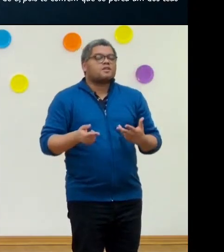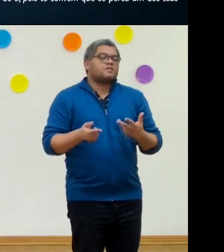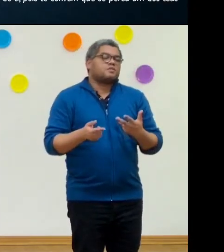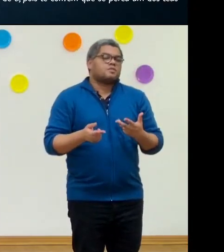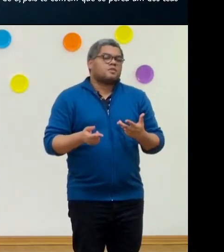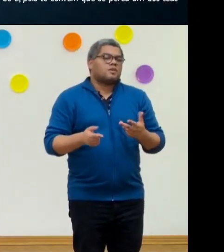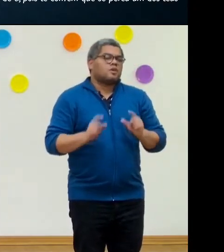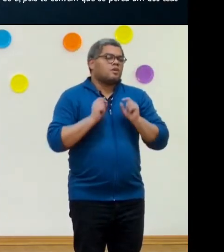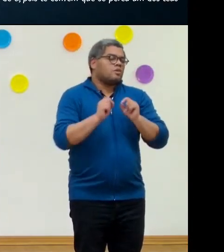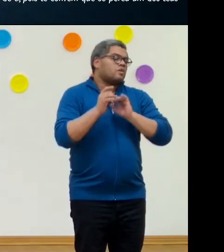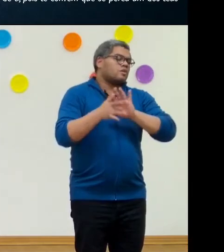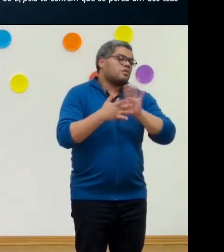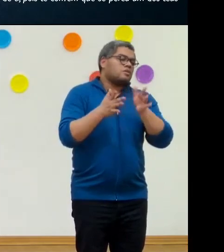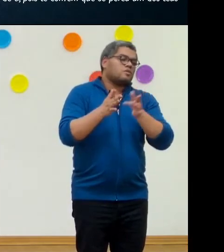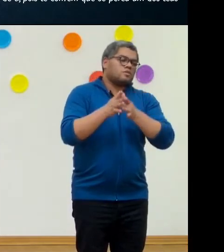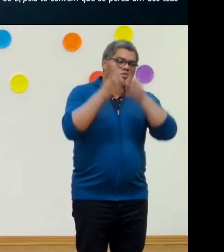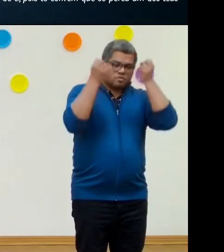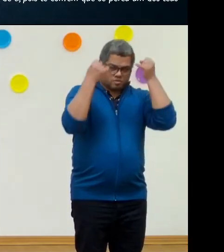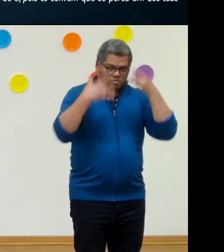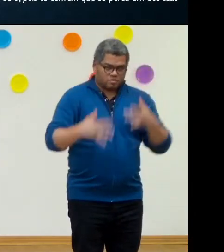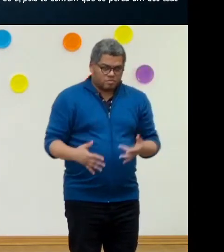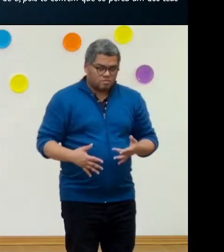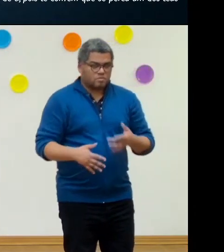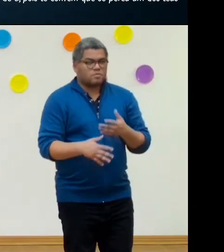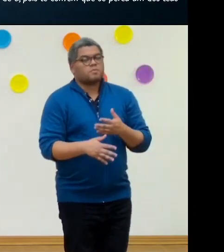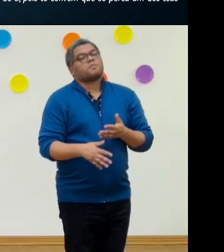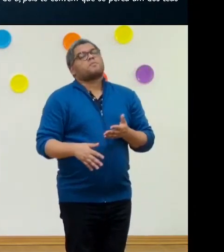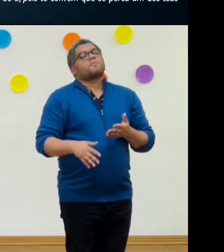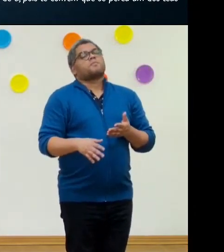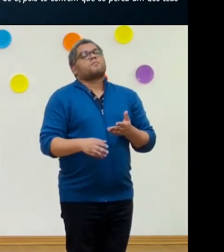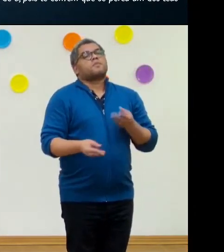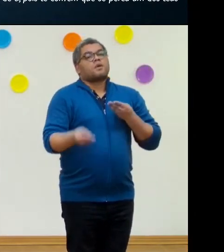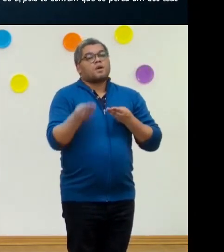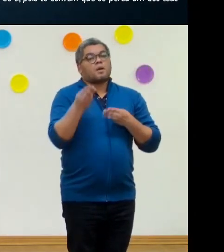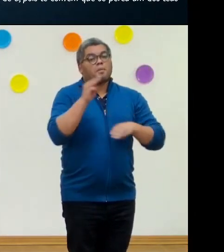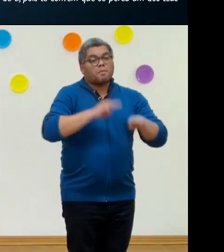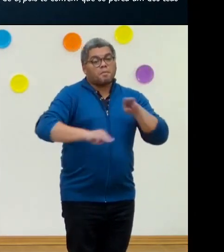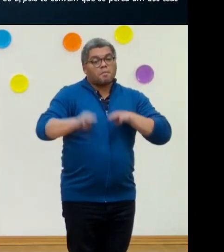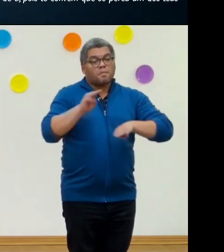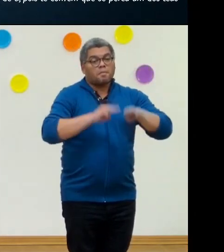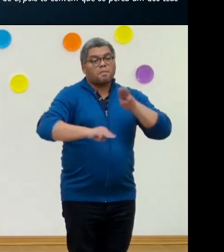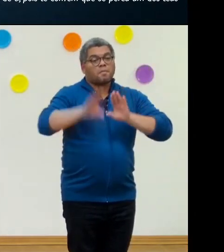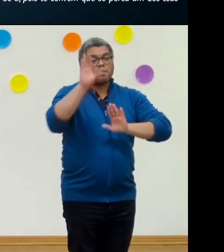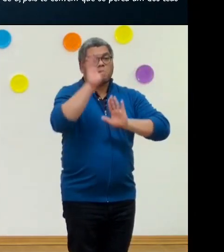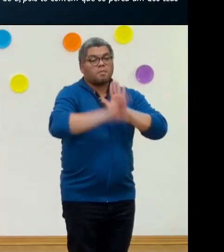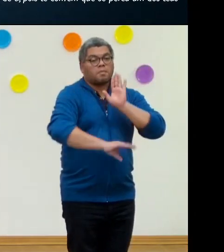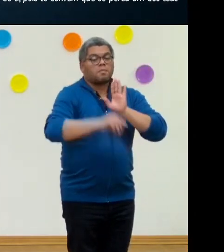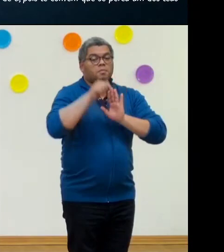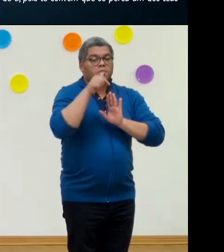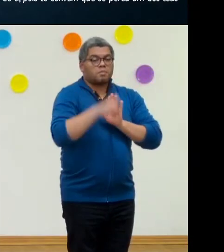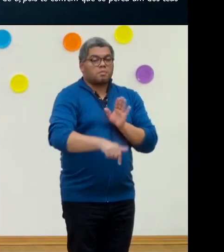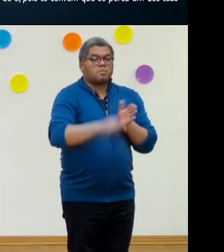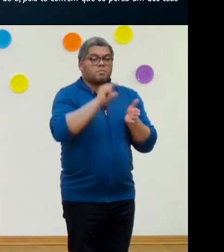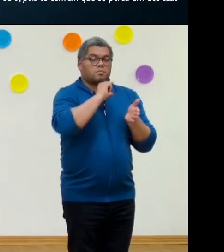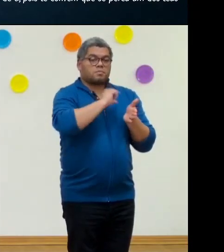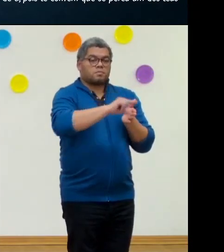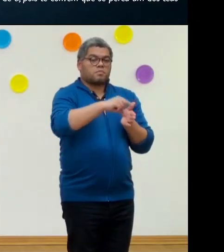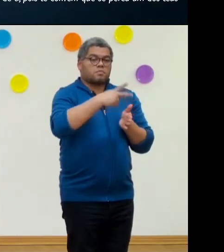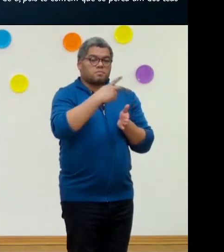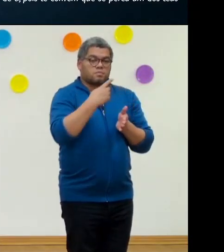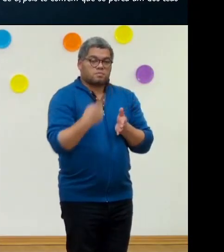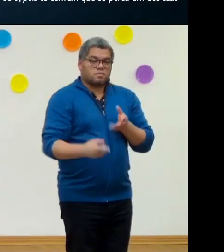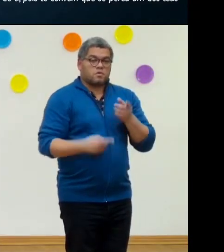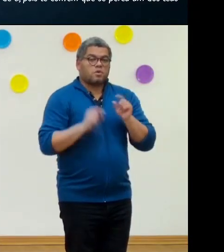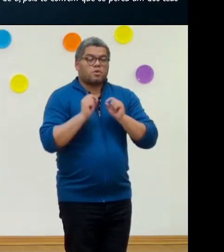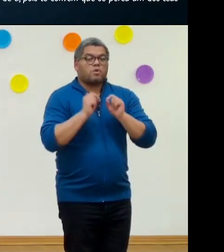E olha o que Jesus diz, eu peço que você abra agora rapidamente em Marcos 7. Marcos 7, 21. O que Jesus diz